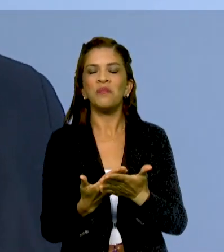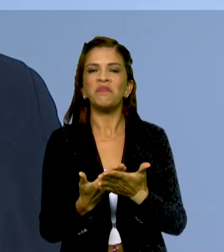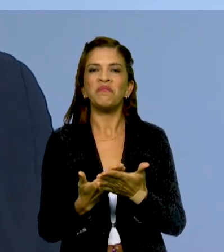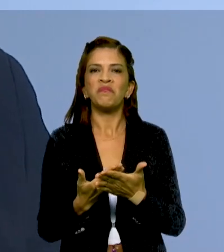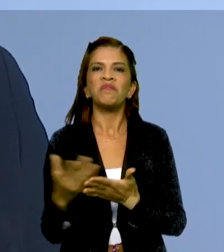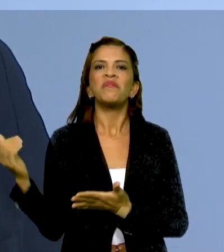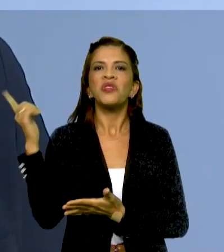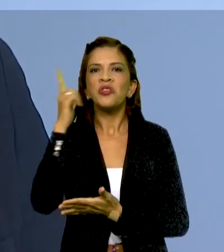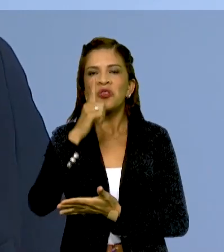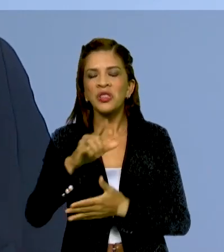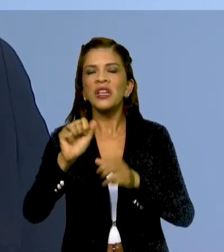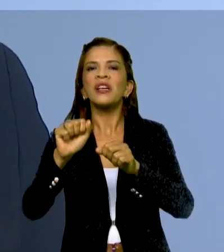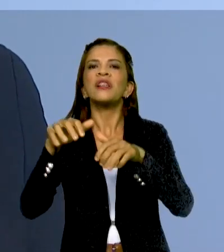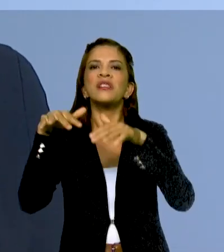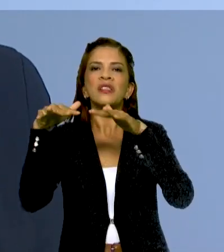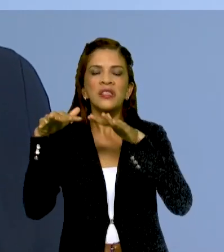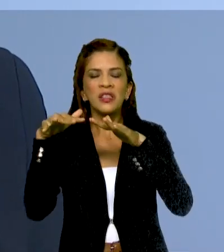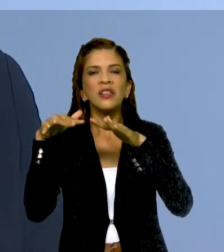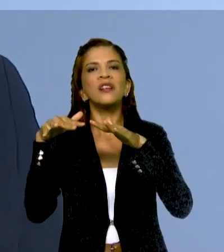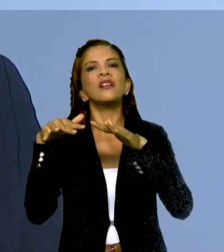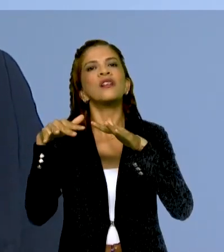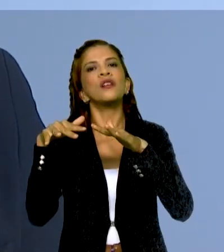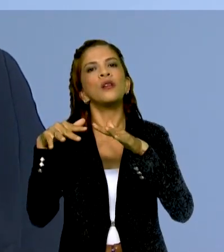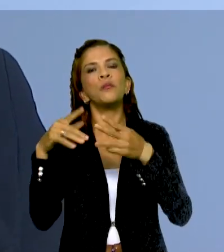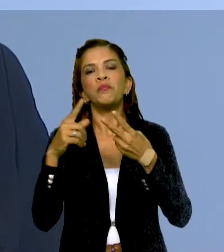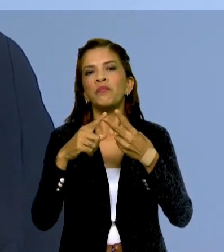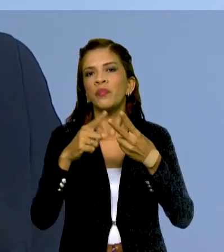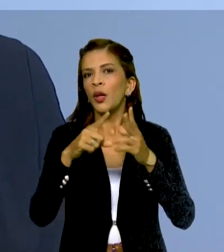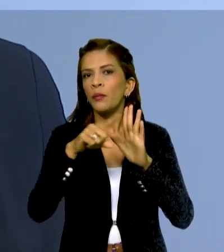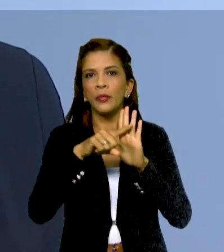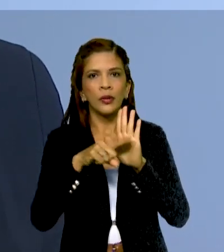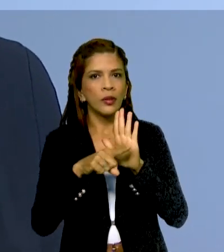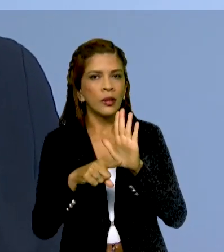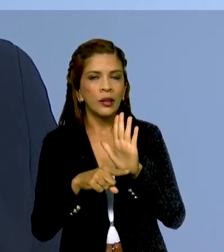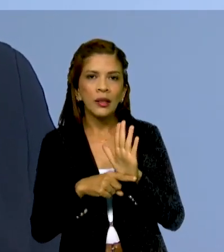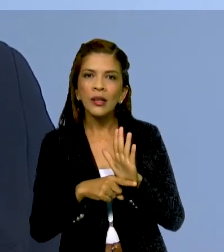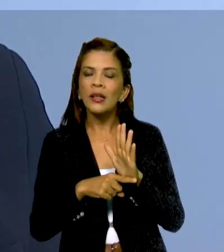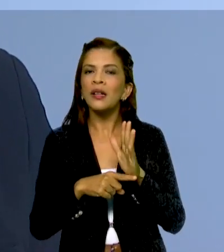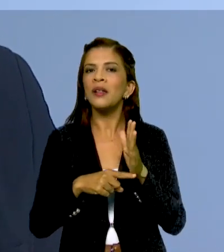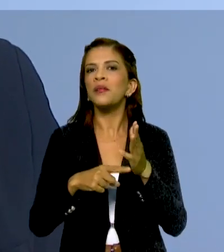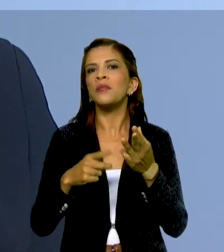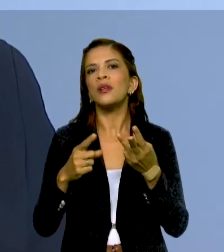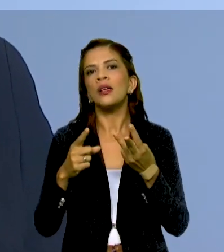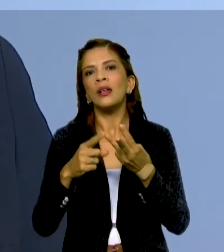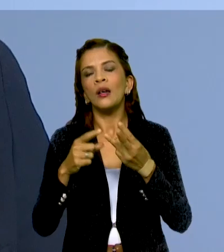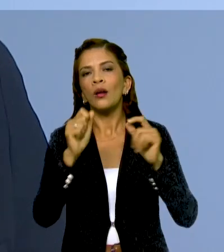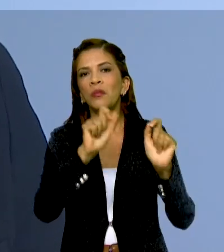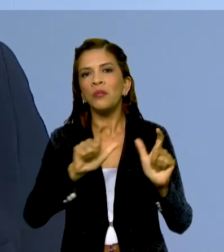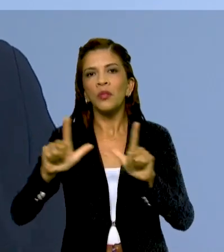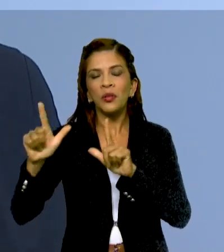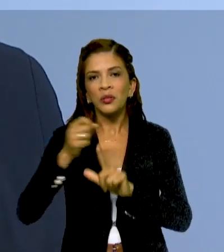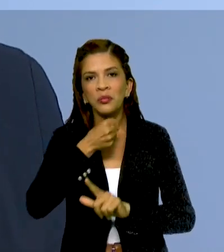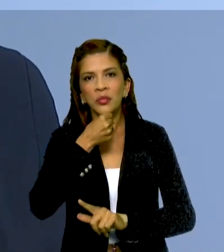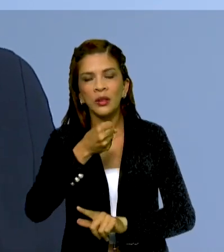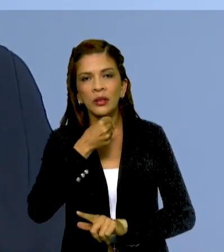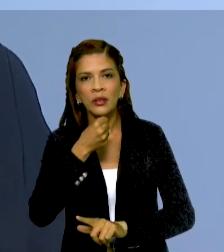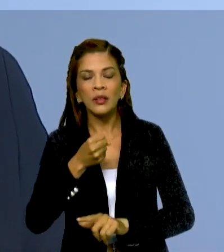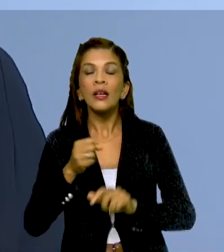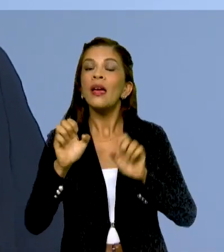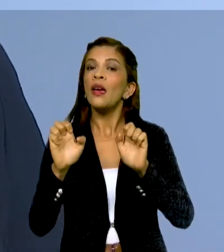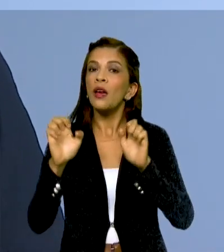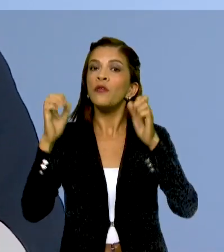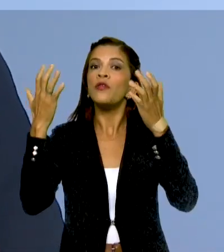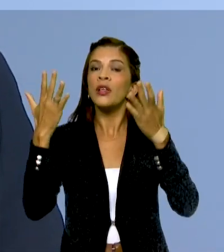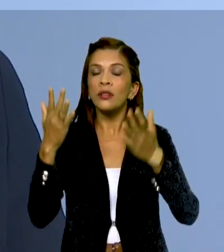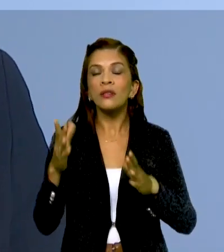as sessões, já tem um programa fixo com interpretação, entra agora o Contraplano. Todos os eventos da casa, quando solicitados, também